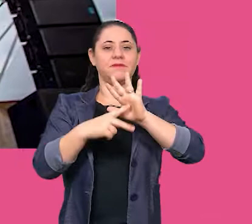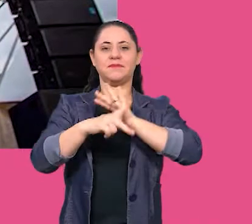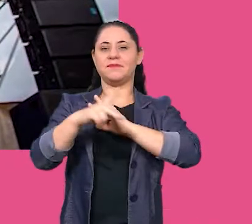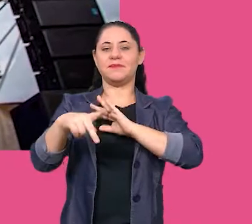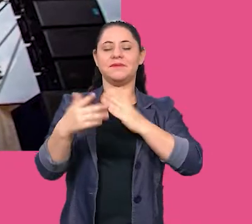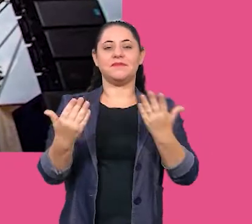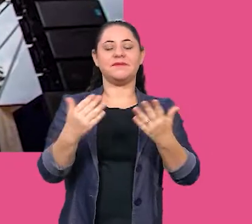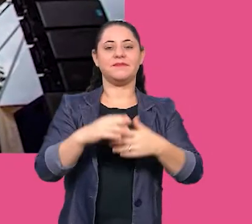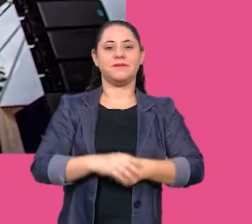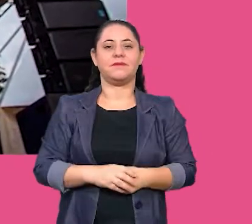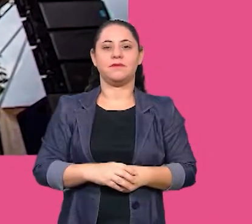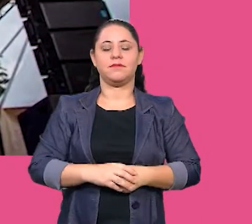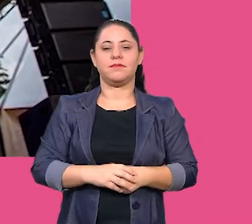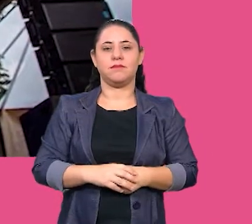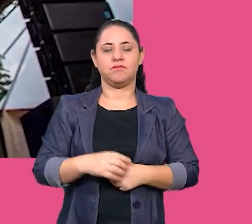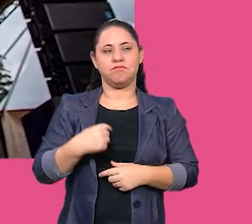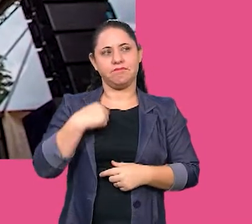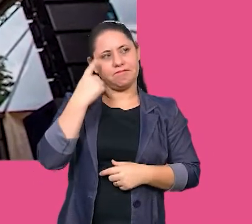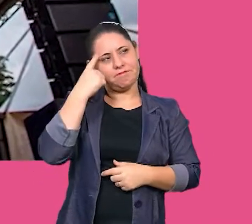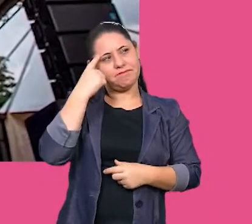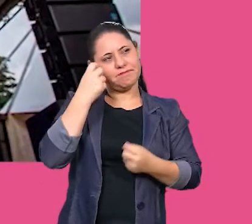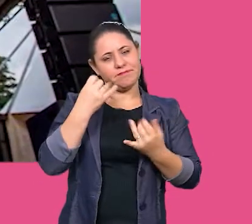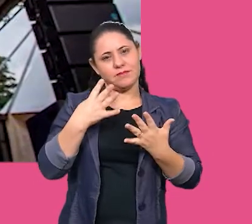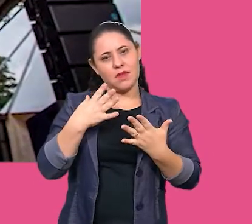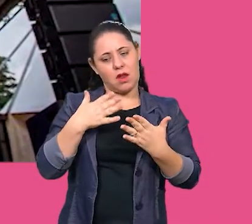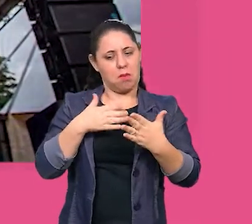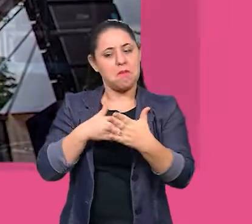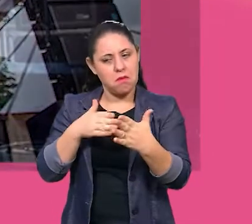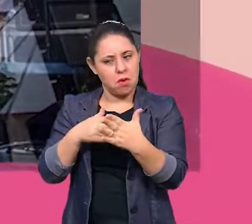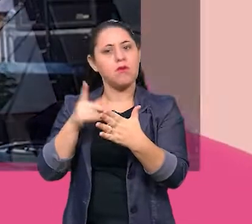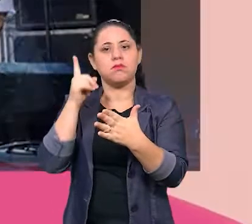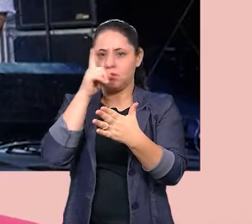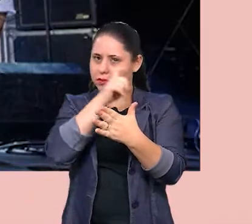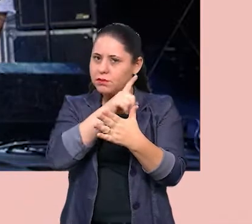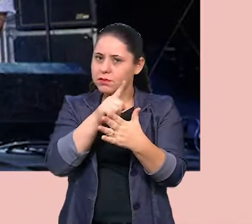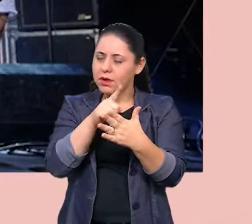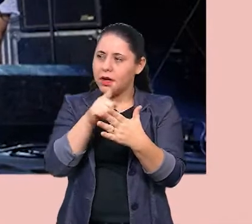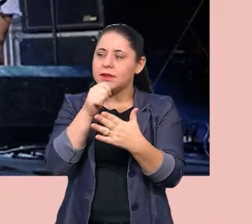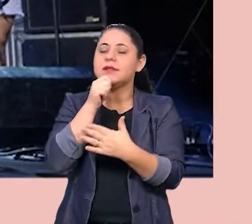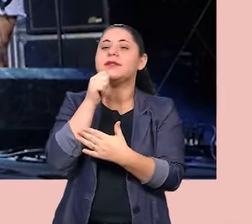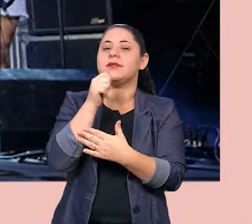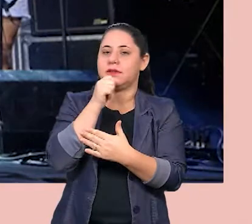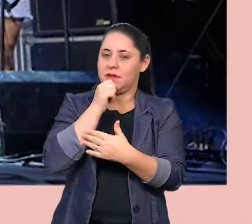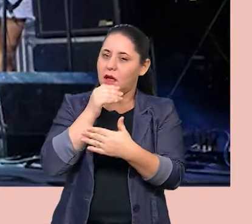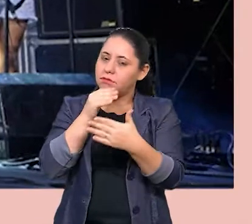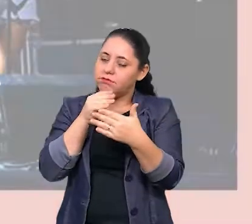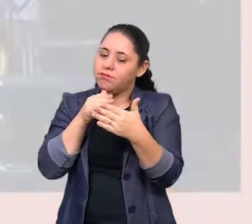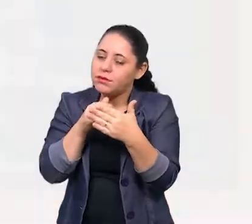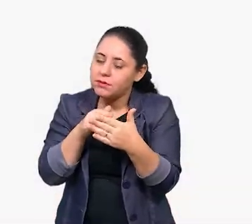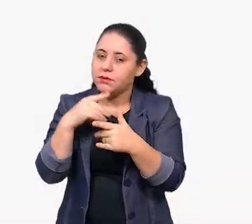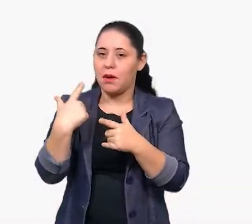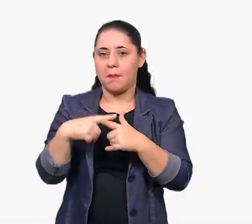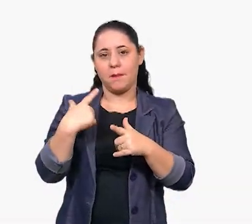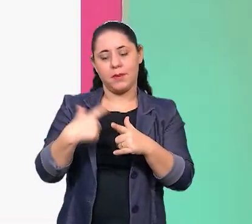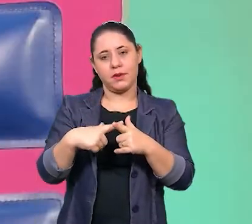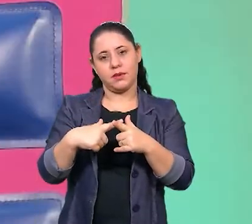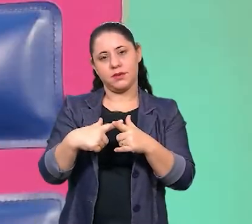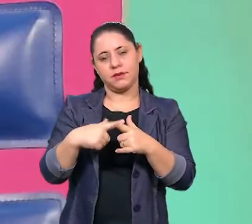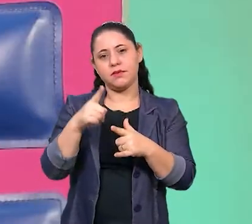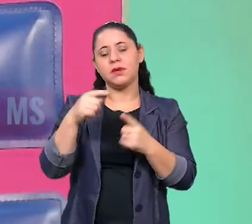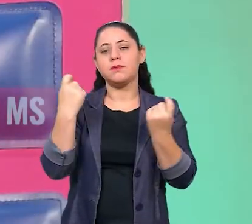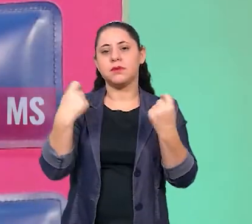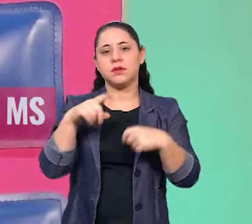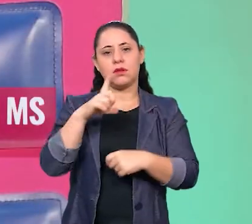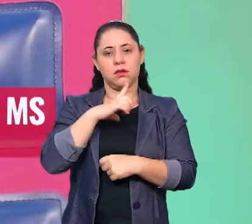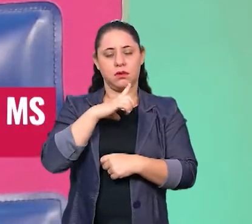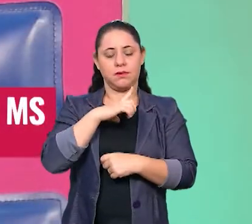professora? Então, eu diria que foi assim, é um desafio, foi um desafio, ainda está sendo, porque assim você